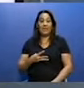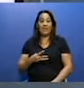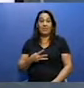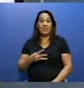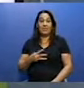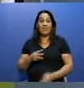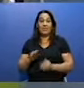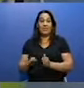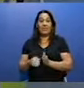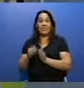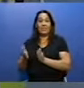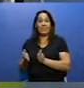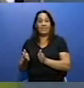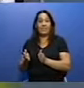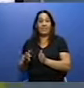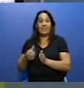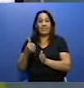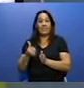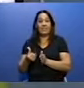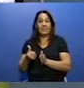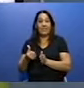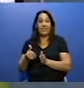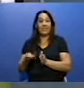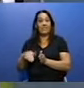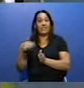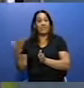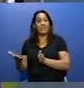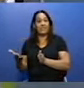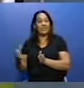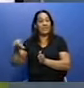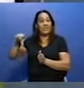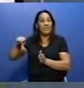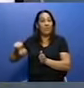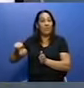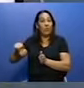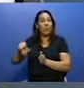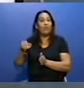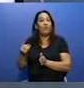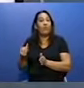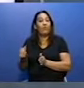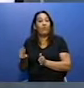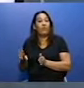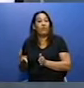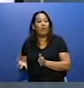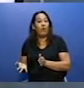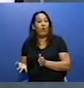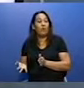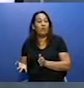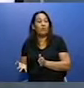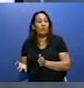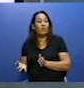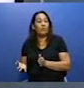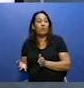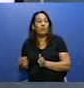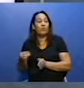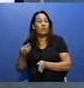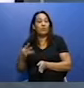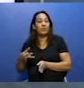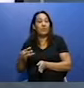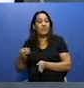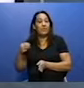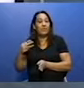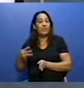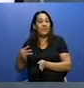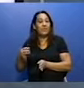É uma sequência crescente, porque aumentou. Mas aumentou quanto? É só guardar na cabeça, gente. 3